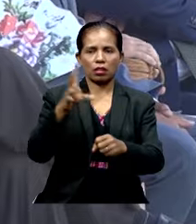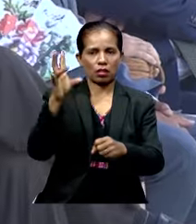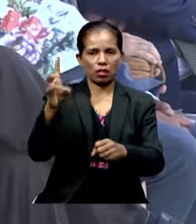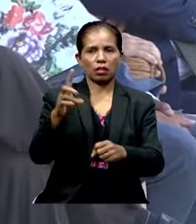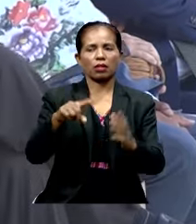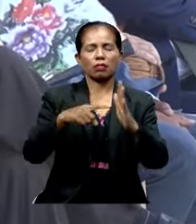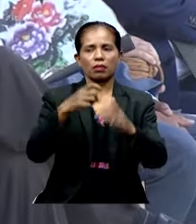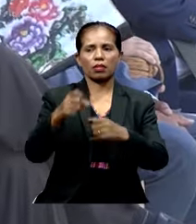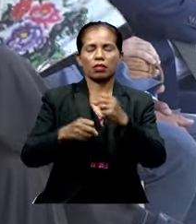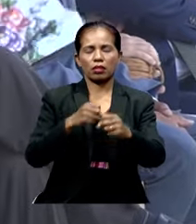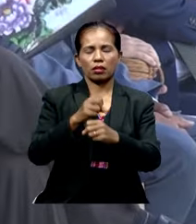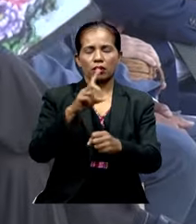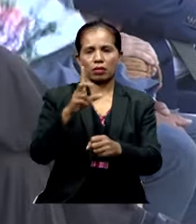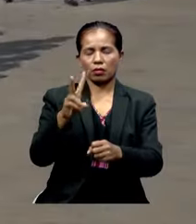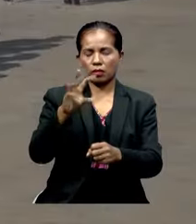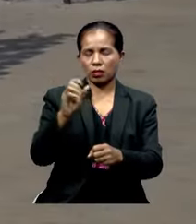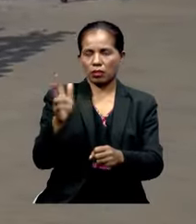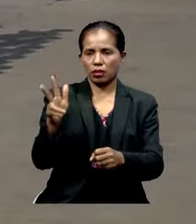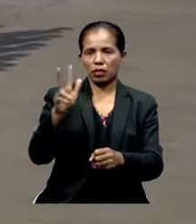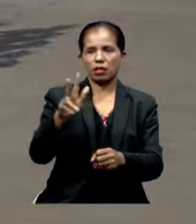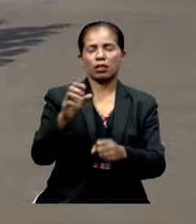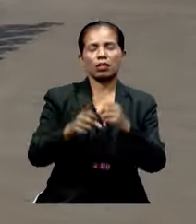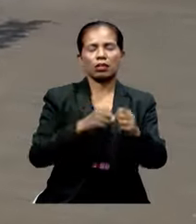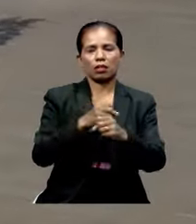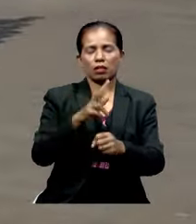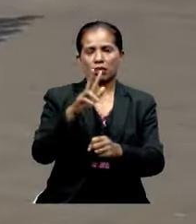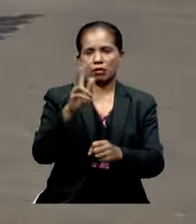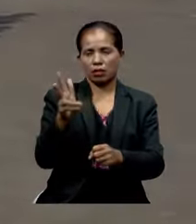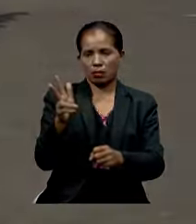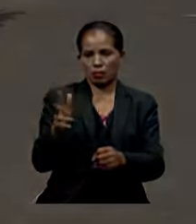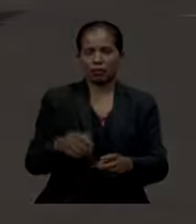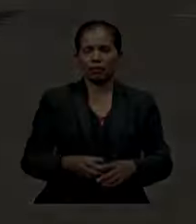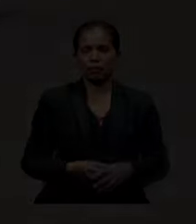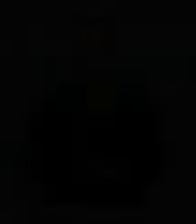ha hu si tinang ringroron resintolu to tinang ringro atol nolo ekipa kobertura GMN.